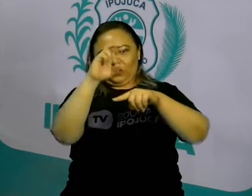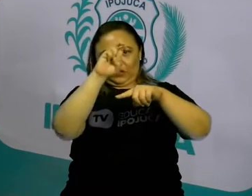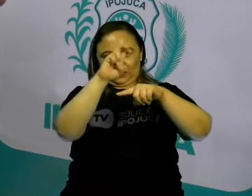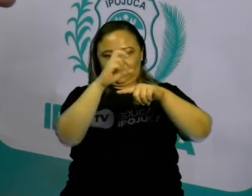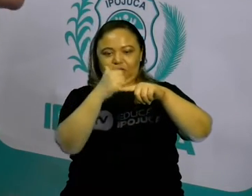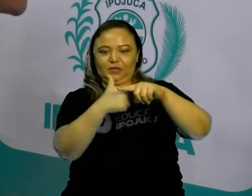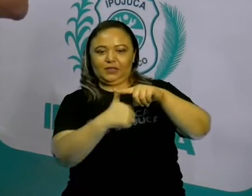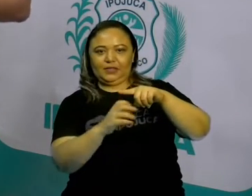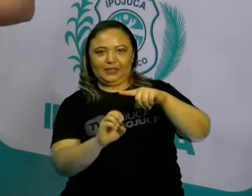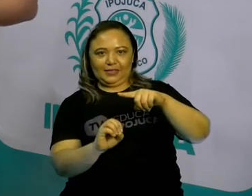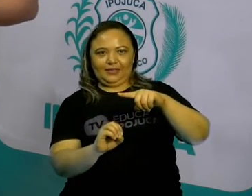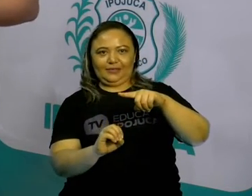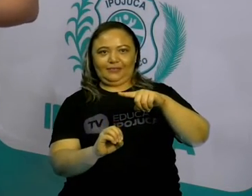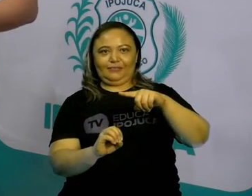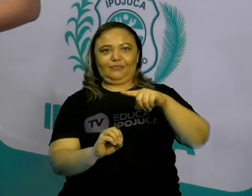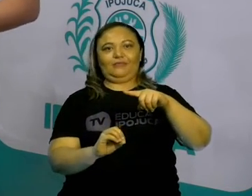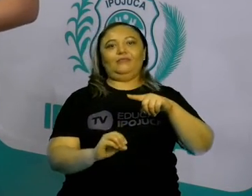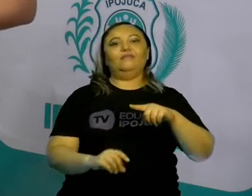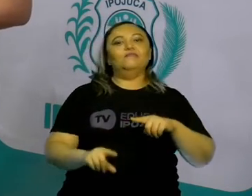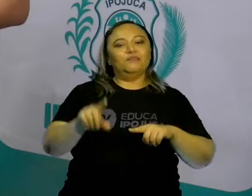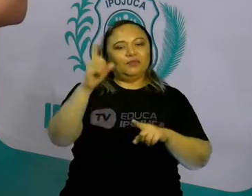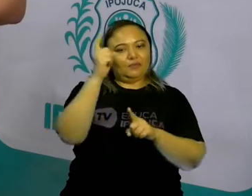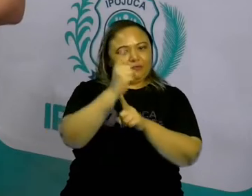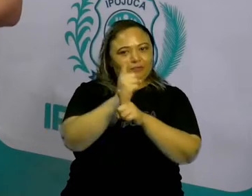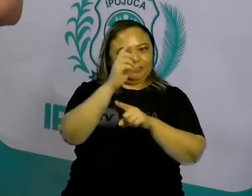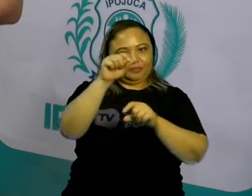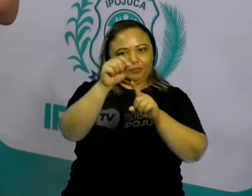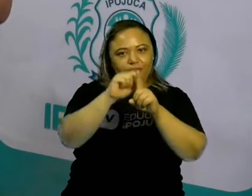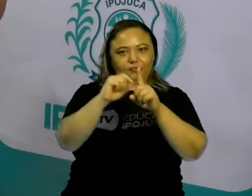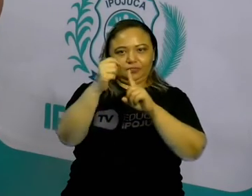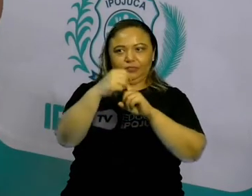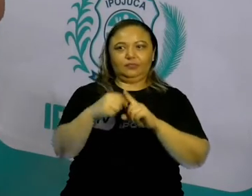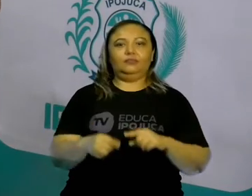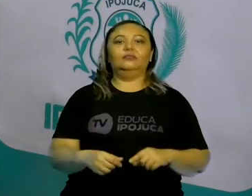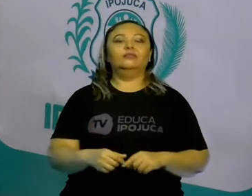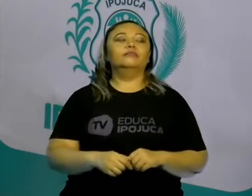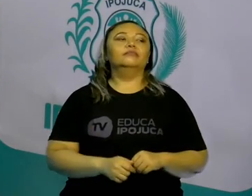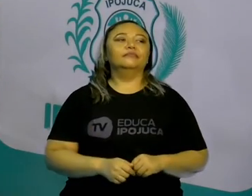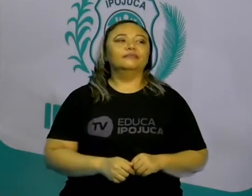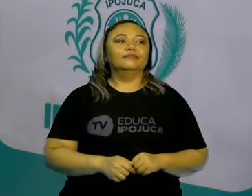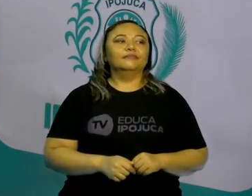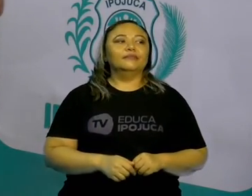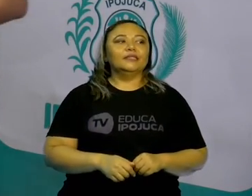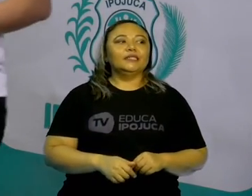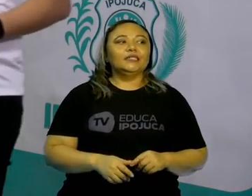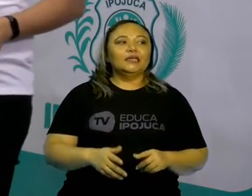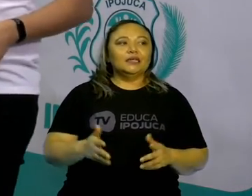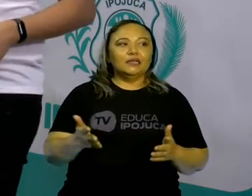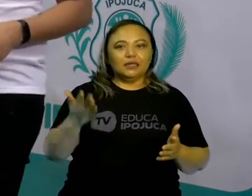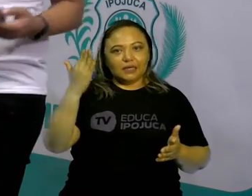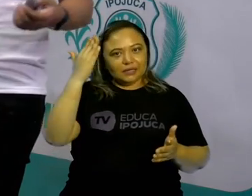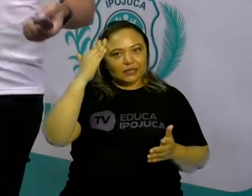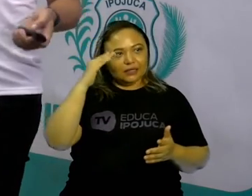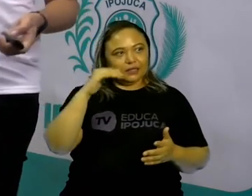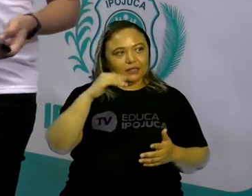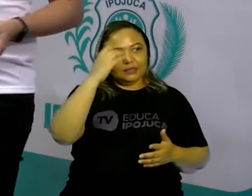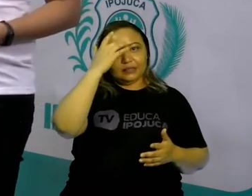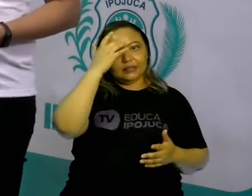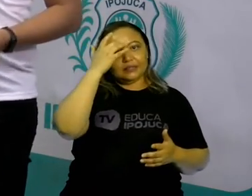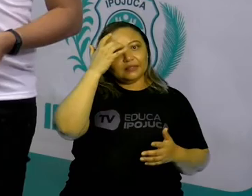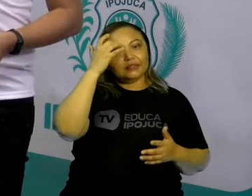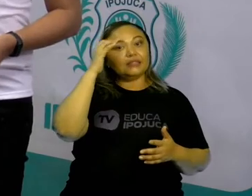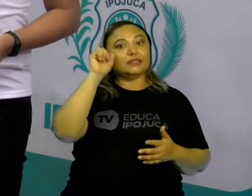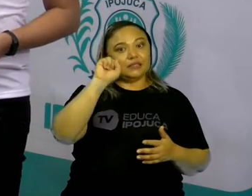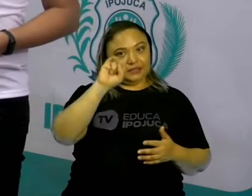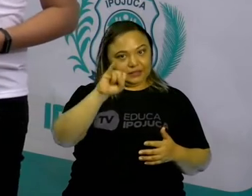5 em 10 tá essa é uma forma de chamar e ela acertou a